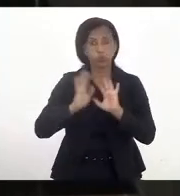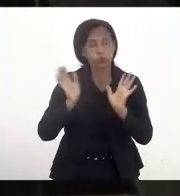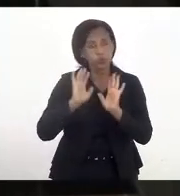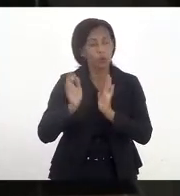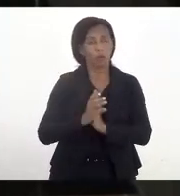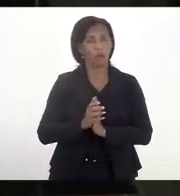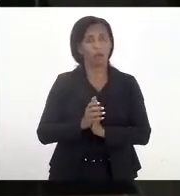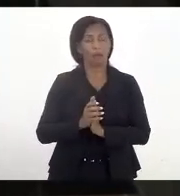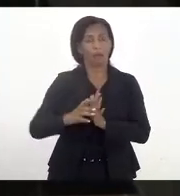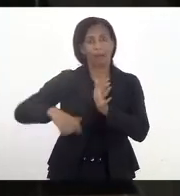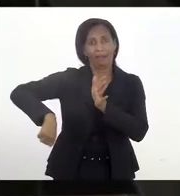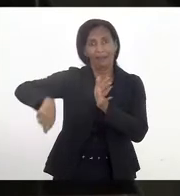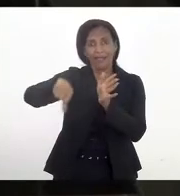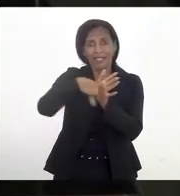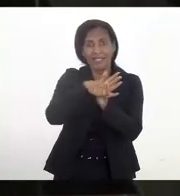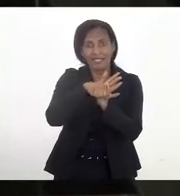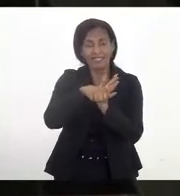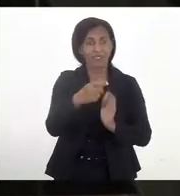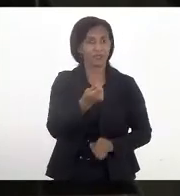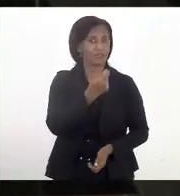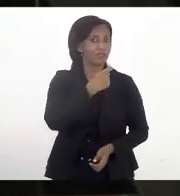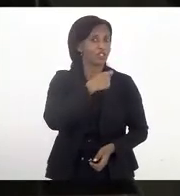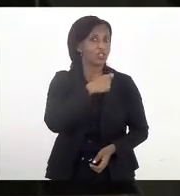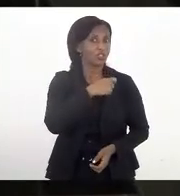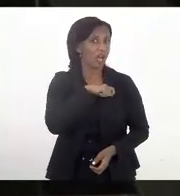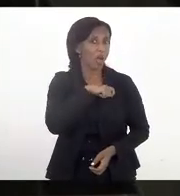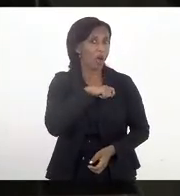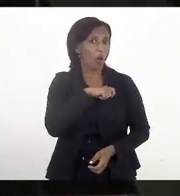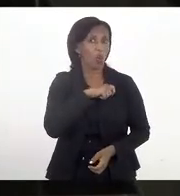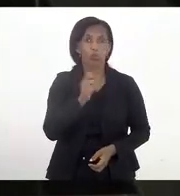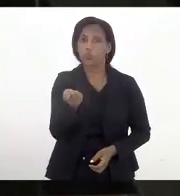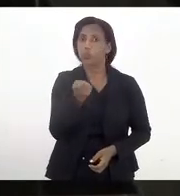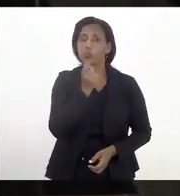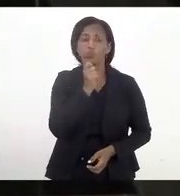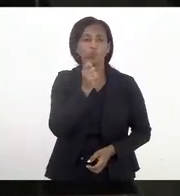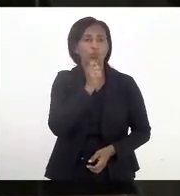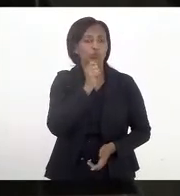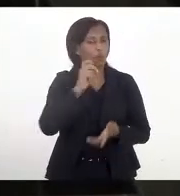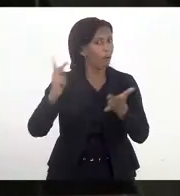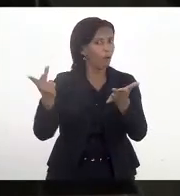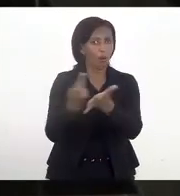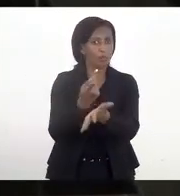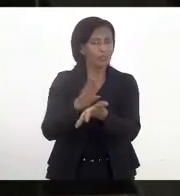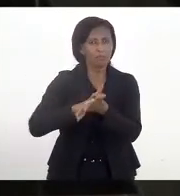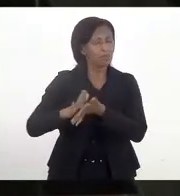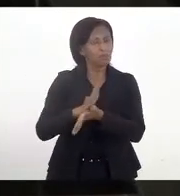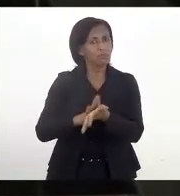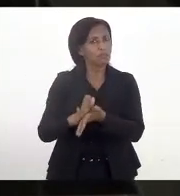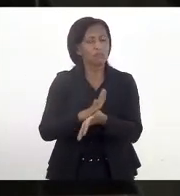e a crise fiscal ainda não tinha ocorrido